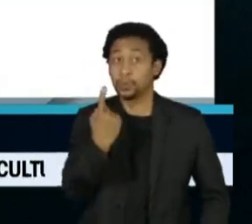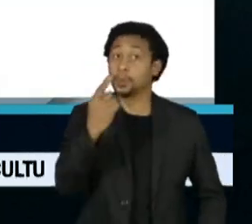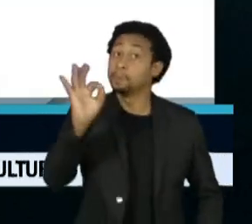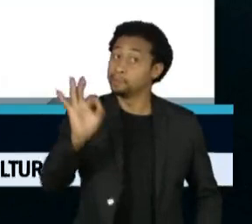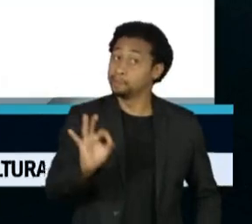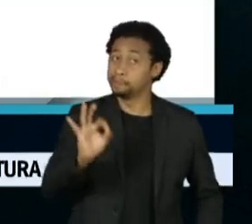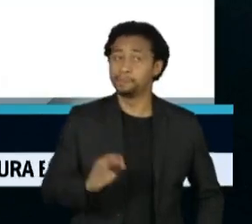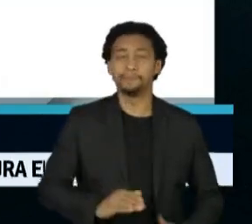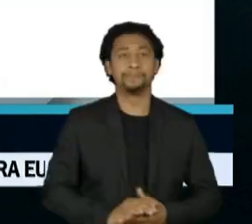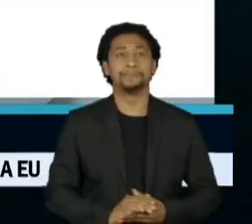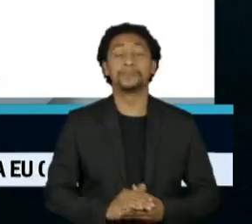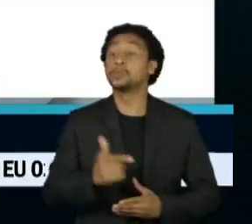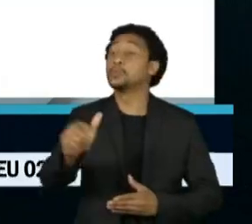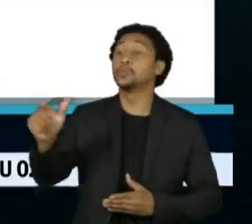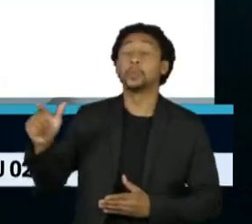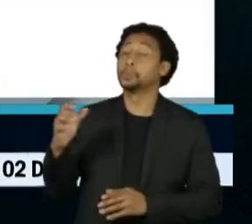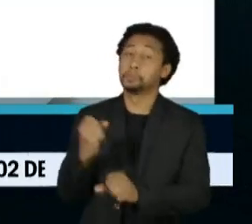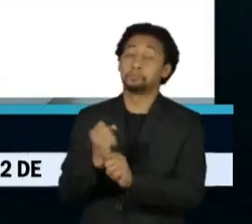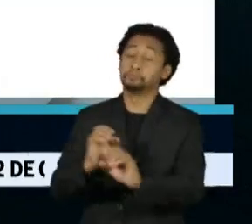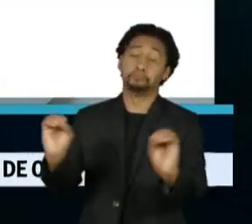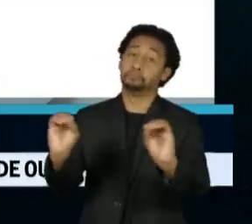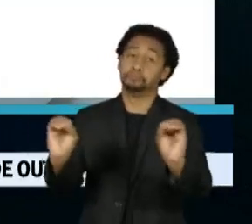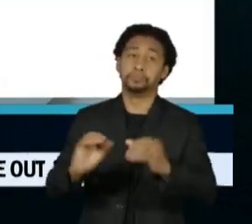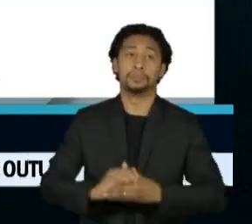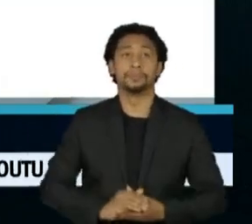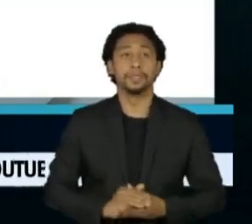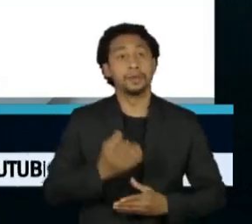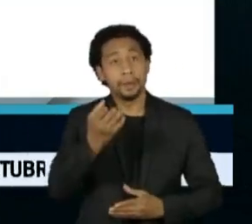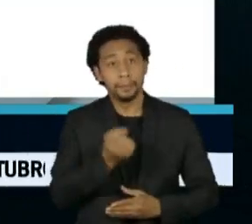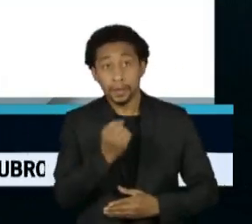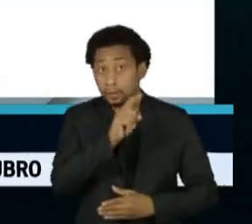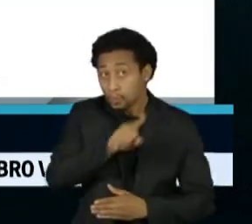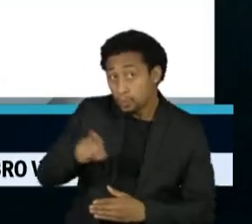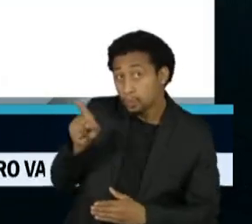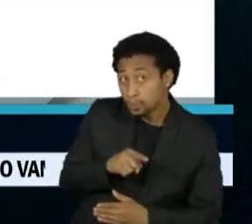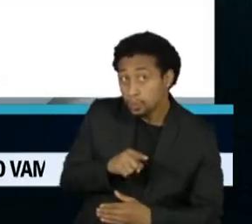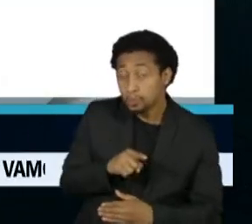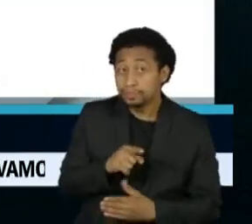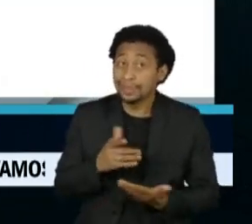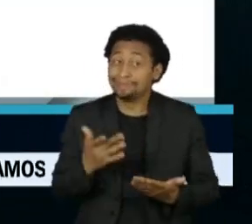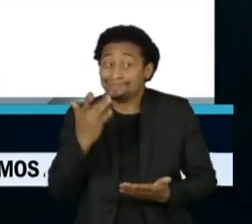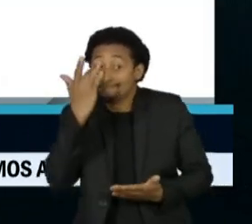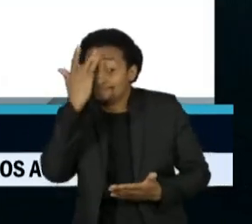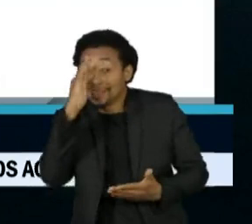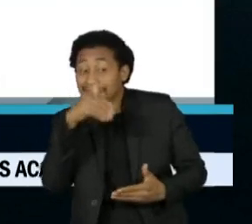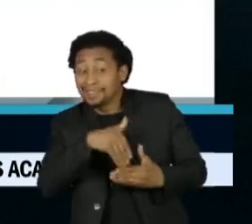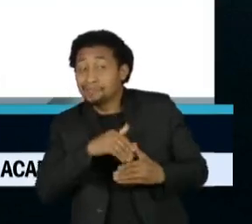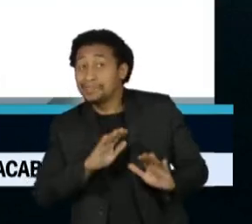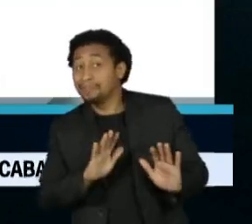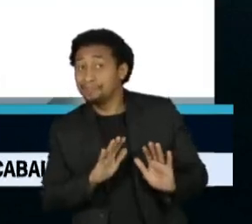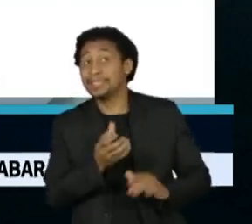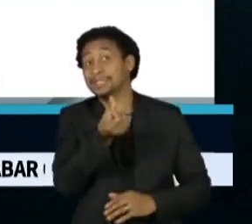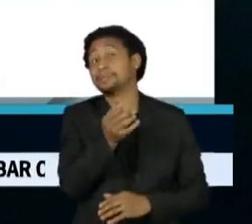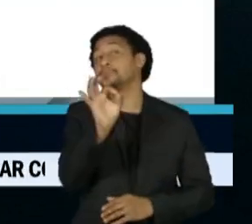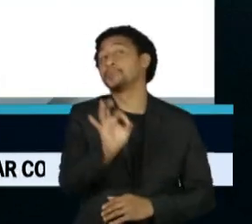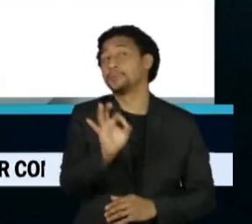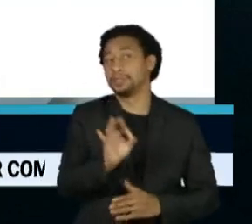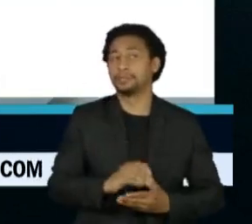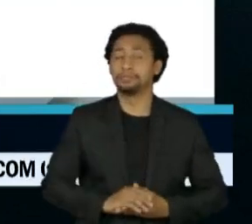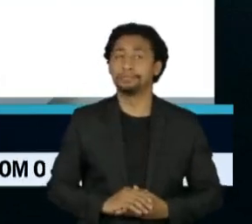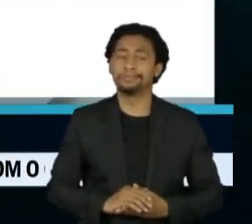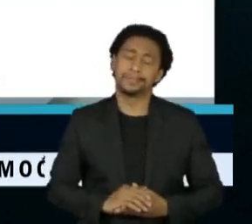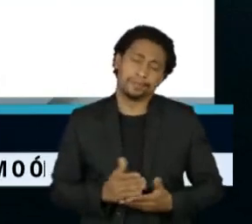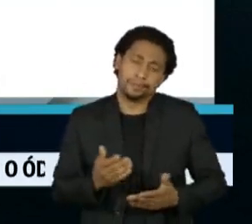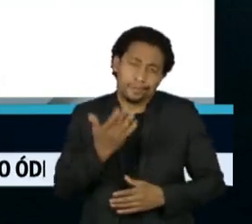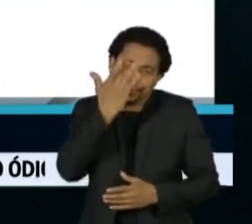tem 1%. Os demais não pontuaram. Brancos, nulos e os que não pretendem votar somam 6%, mesmo